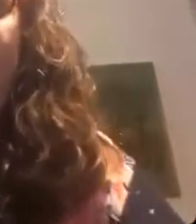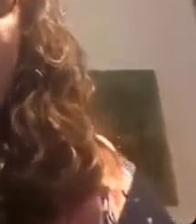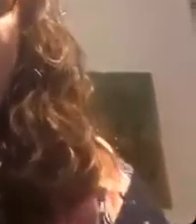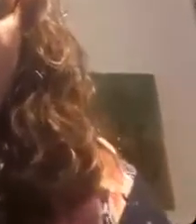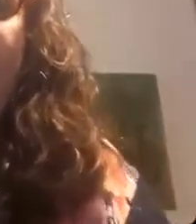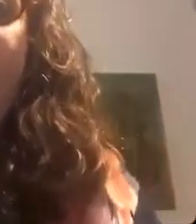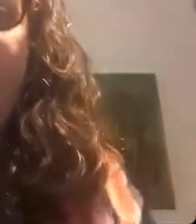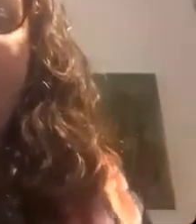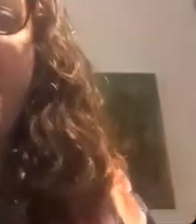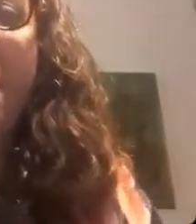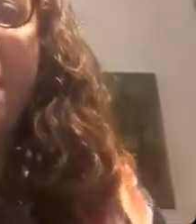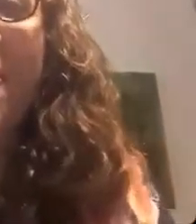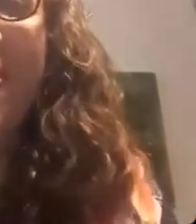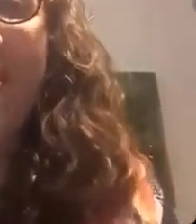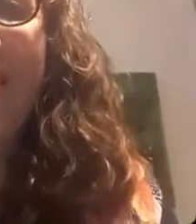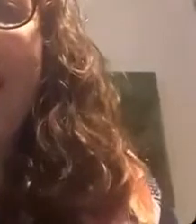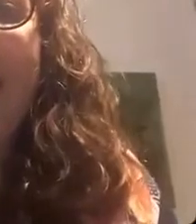Oi, Verônica, tudo bom?